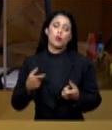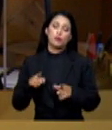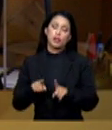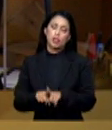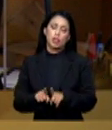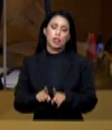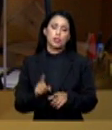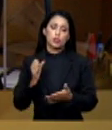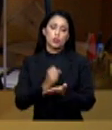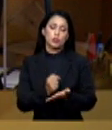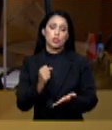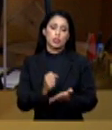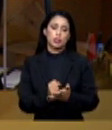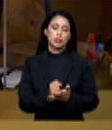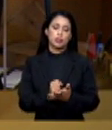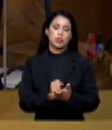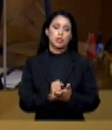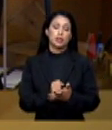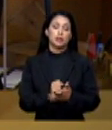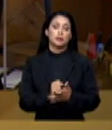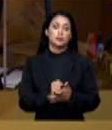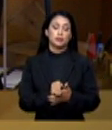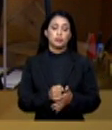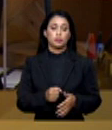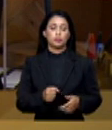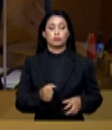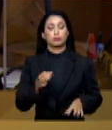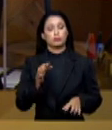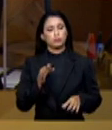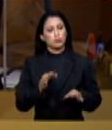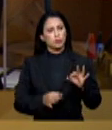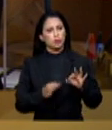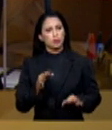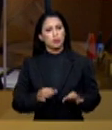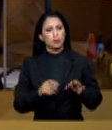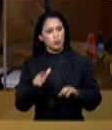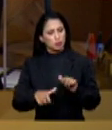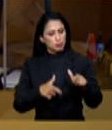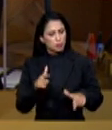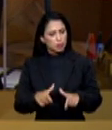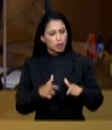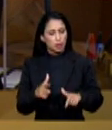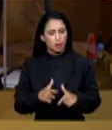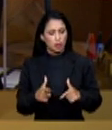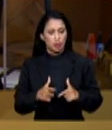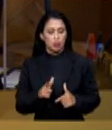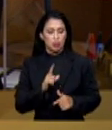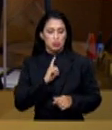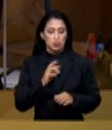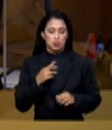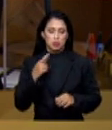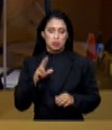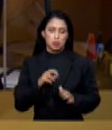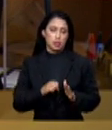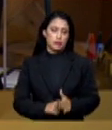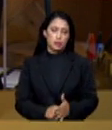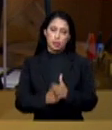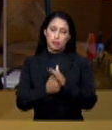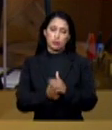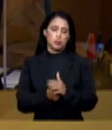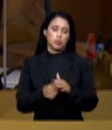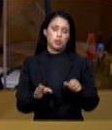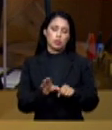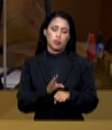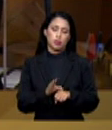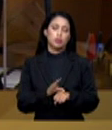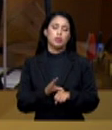contratarem pessoa jurídica integrante da administração Estadual Para prestação do serviço o que não seria expressamente vedado pela constituição